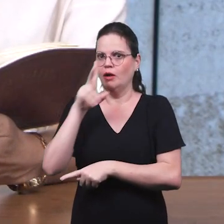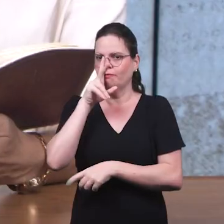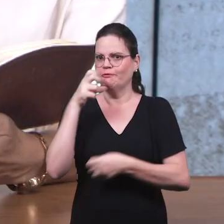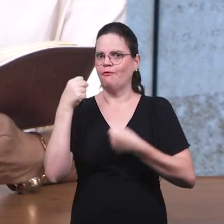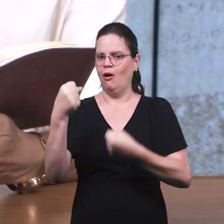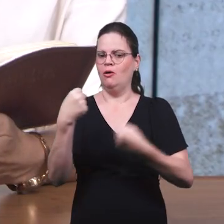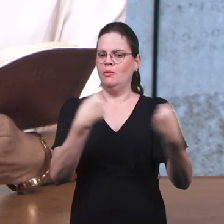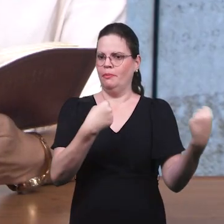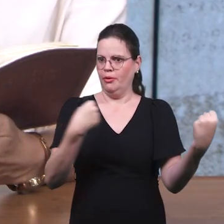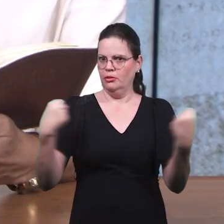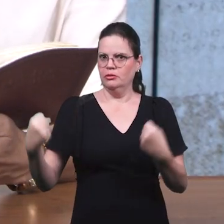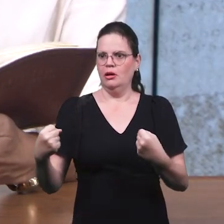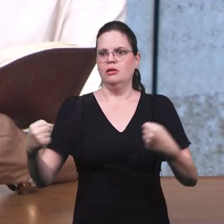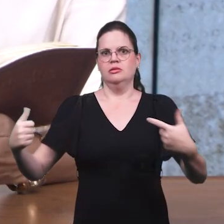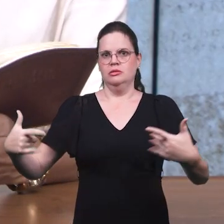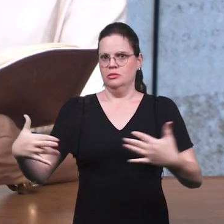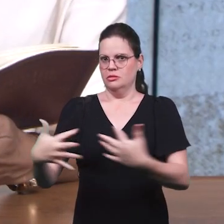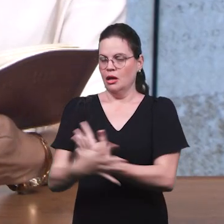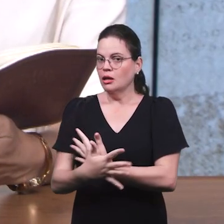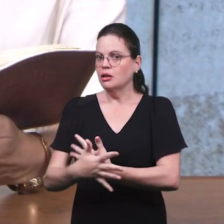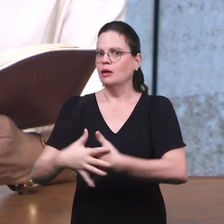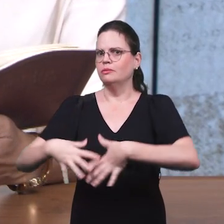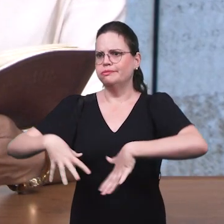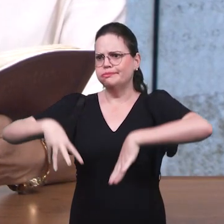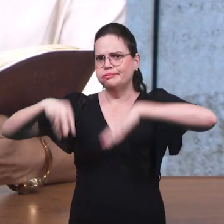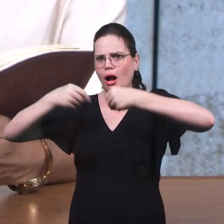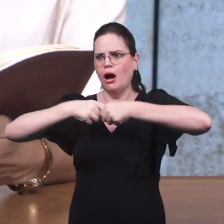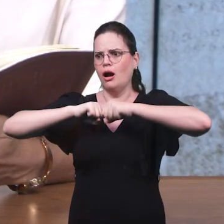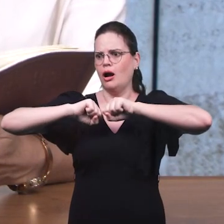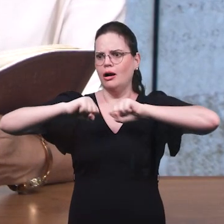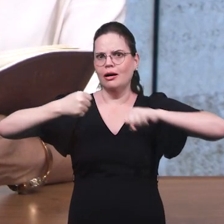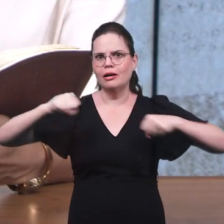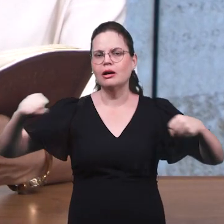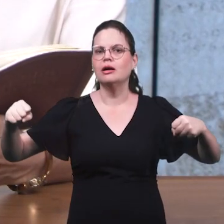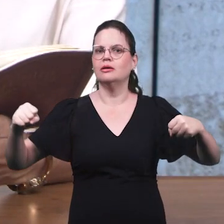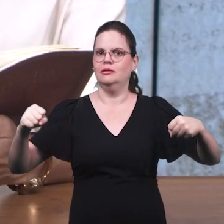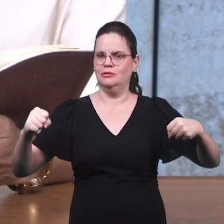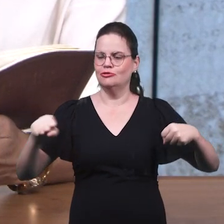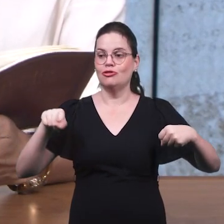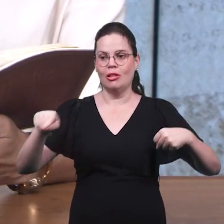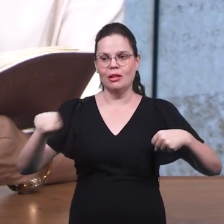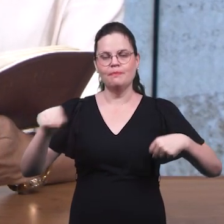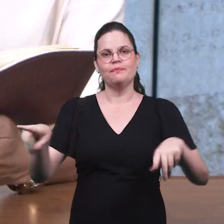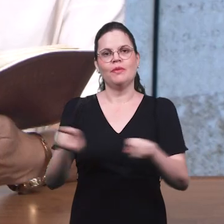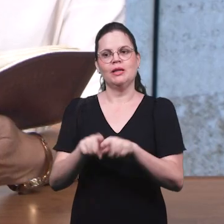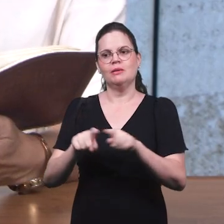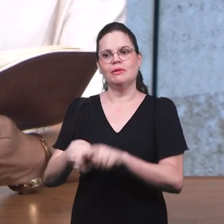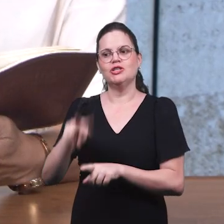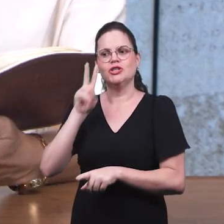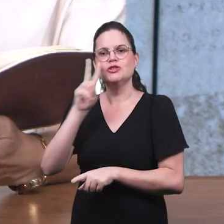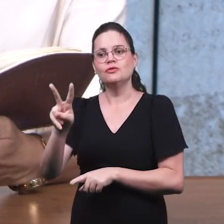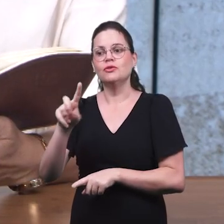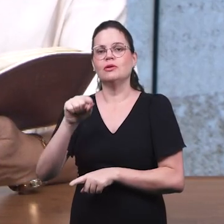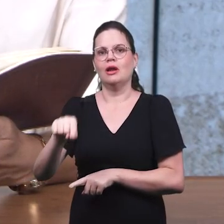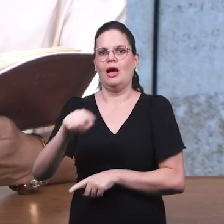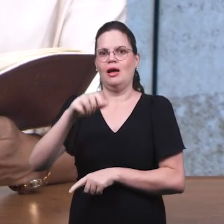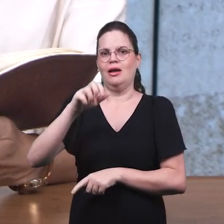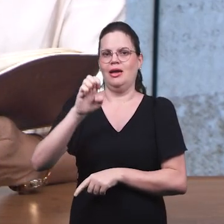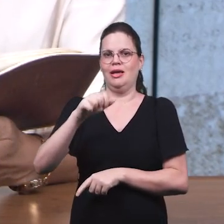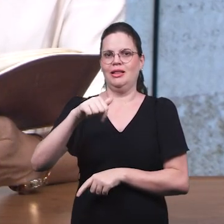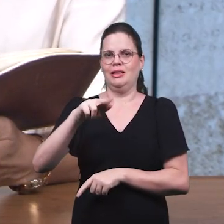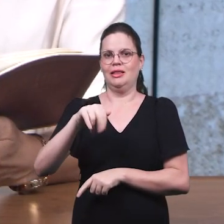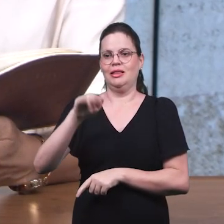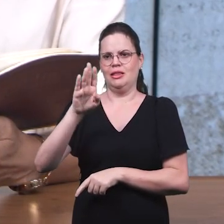poderoso, e as cidades fortes e muito grandes, e também ali vimos os filhos de Enaque.